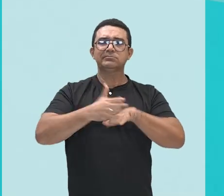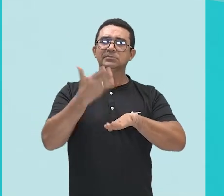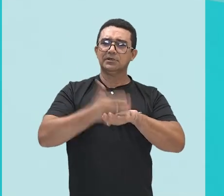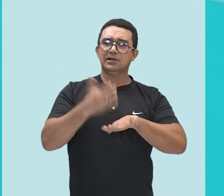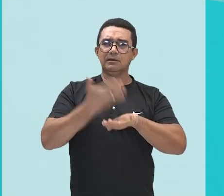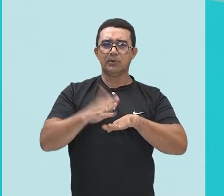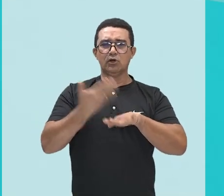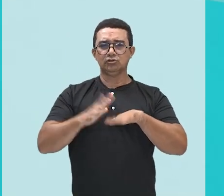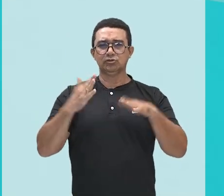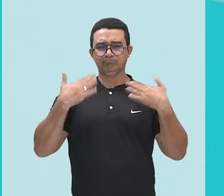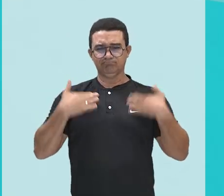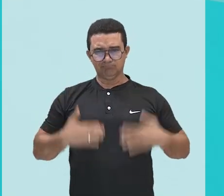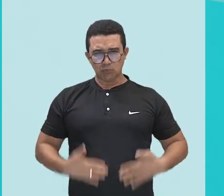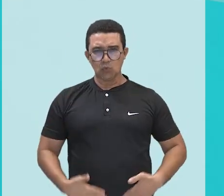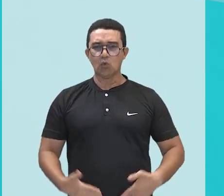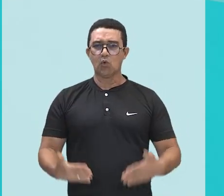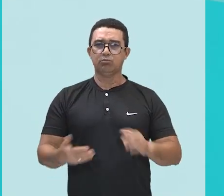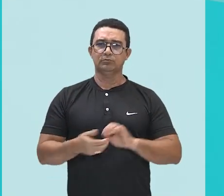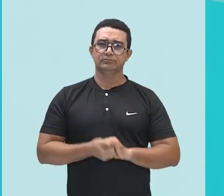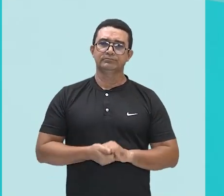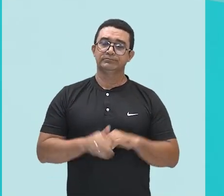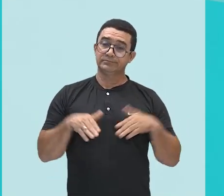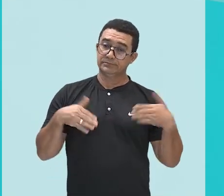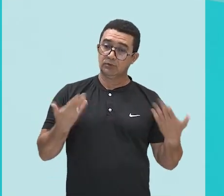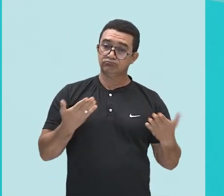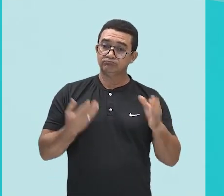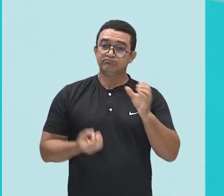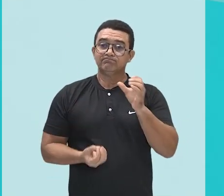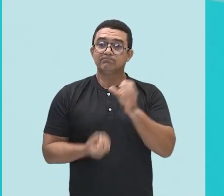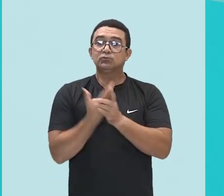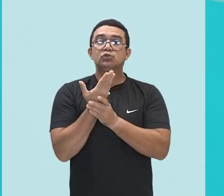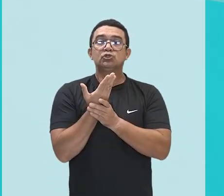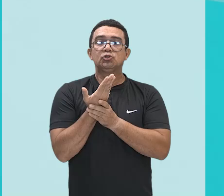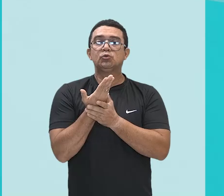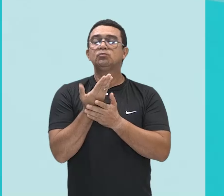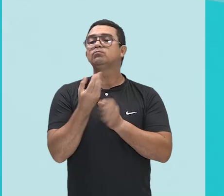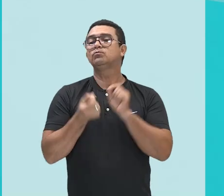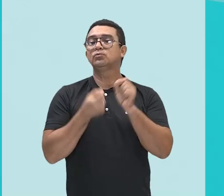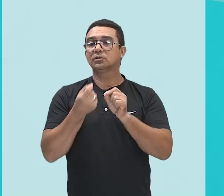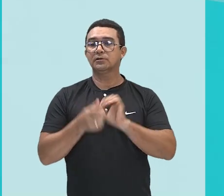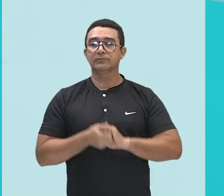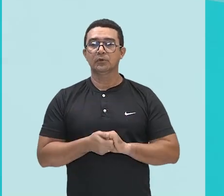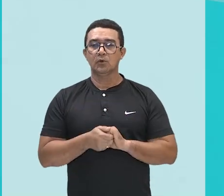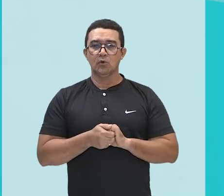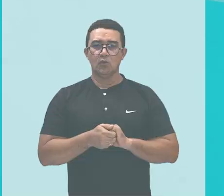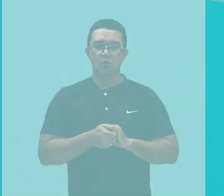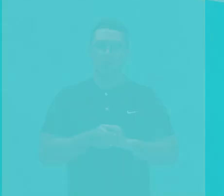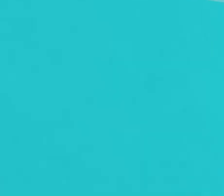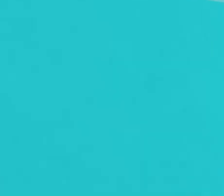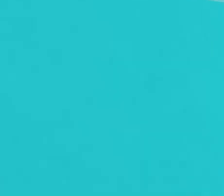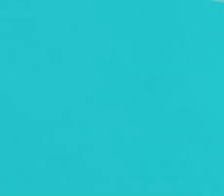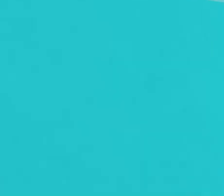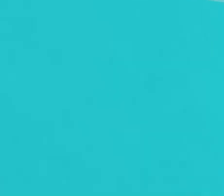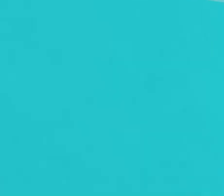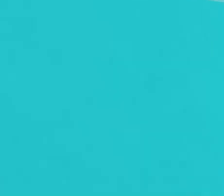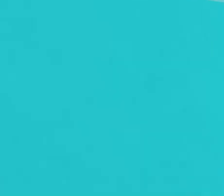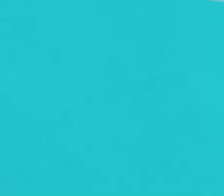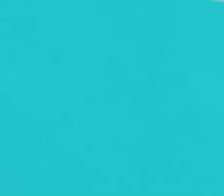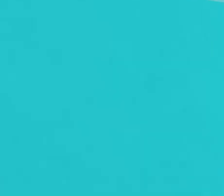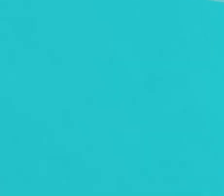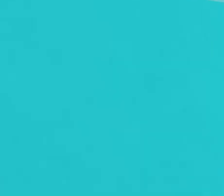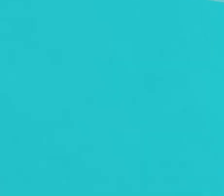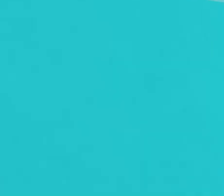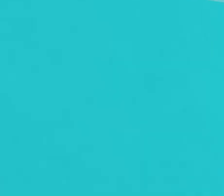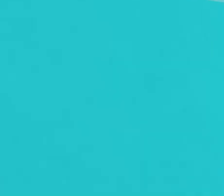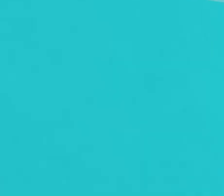prática corporal, certo? E aí então é que surgiu o movimento ginástico europeu, que ocorreu lá